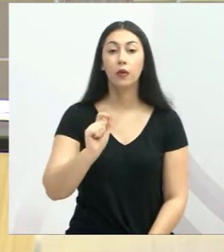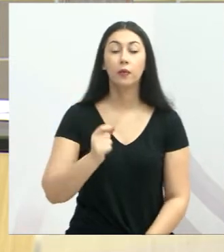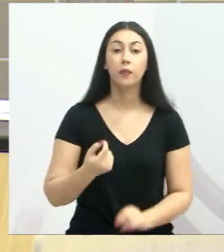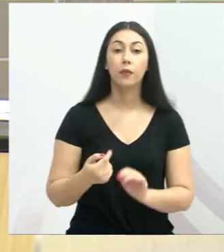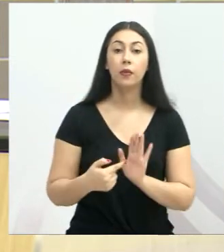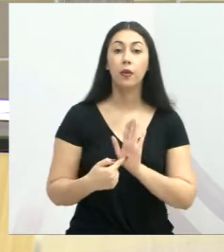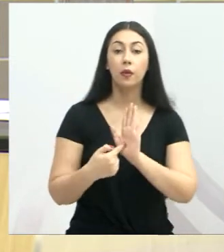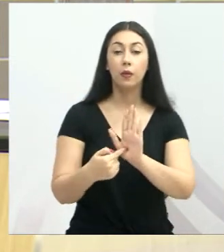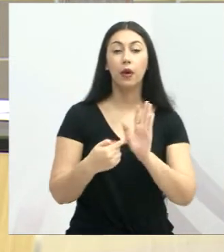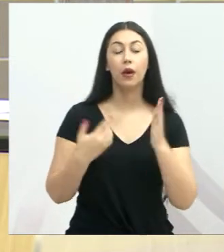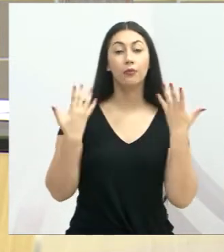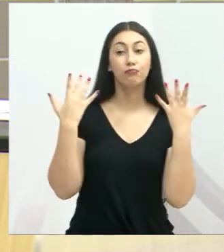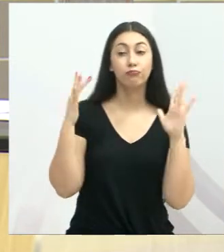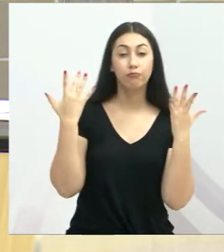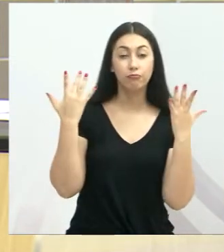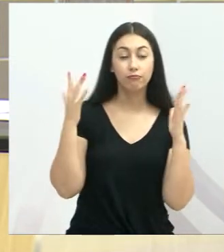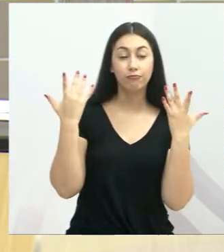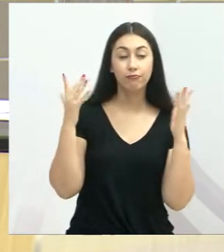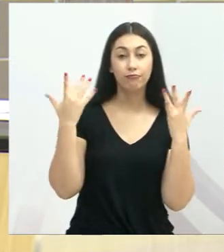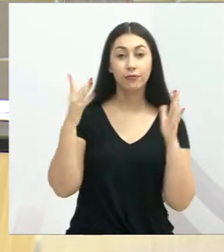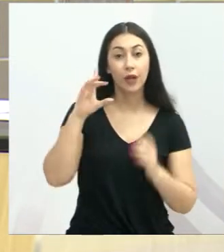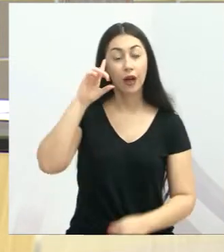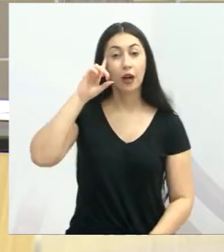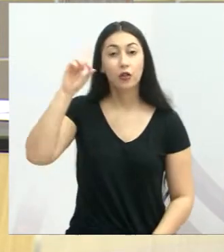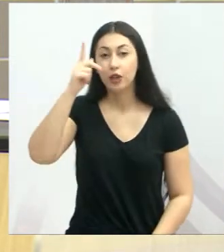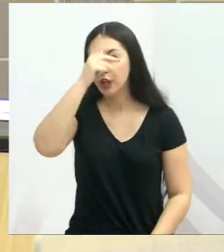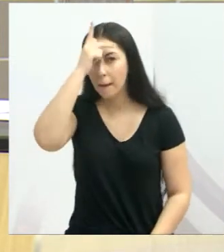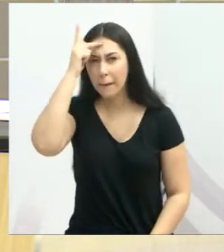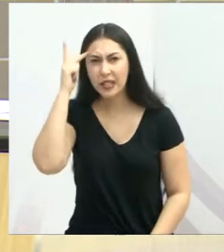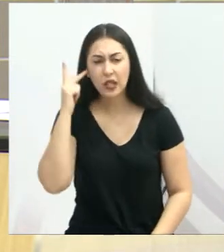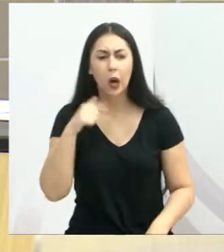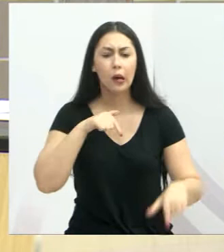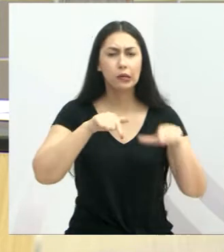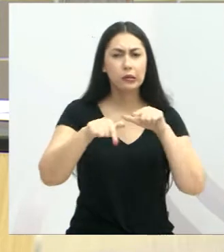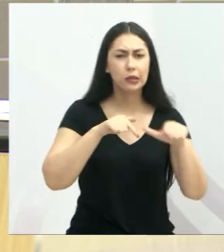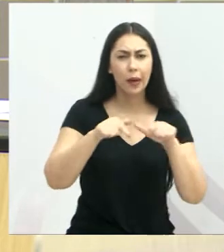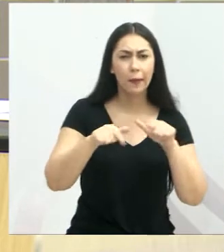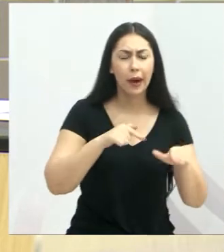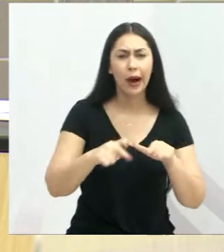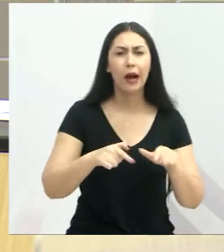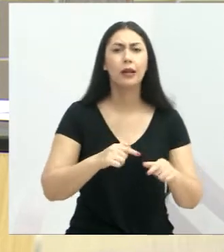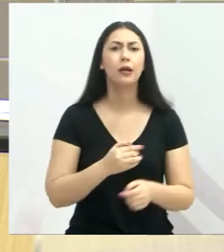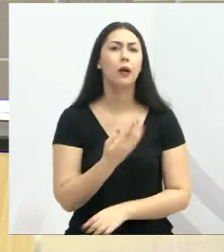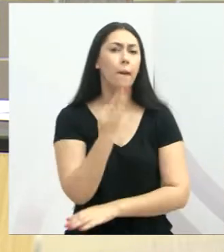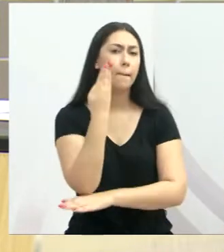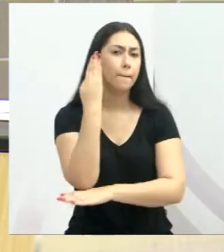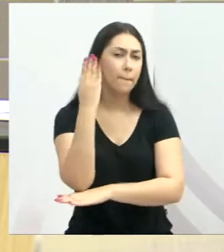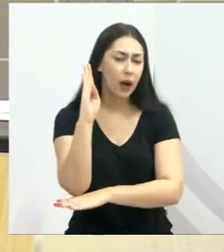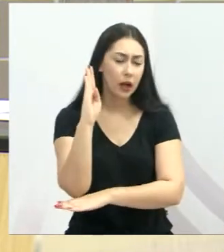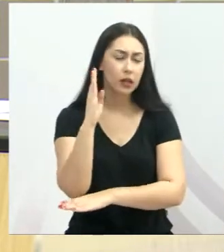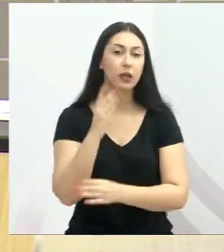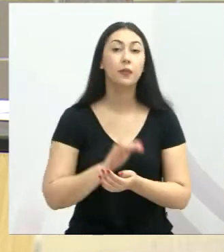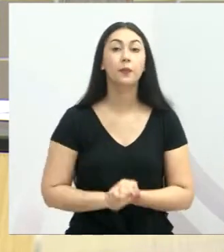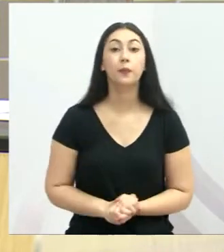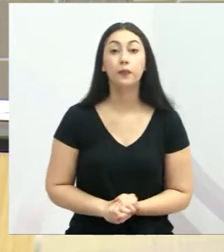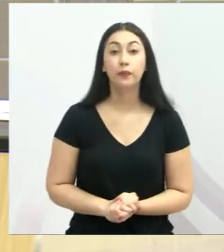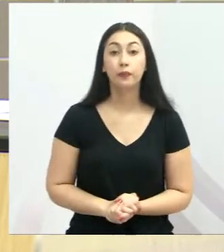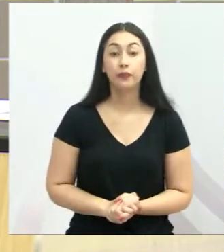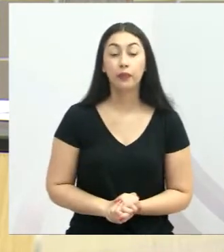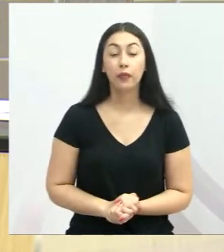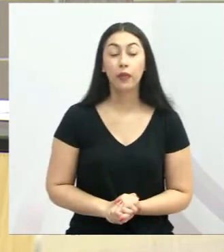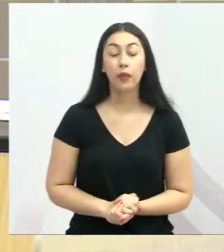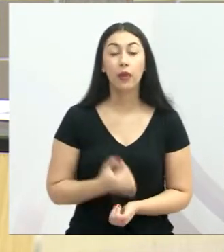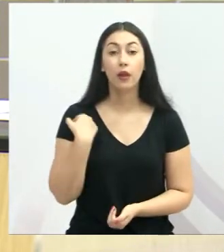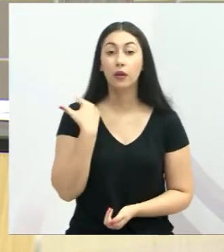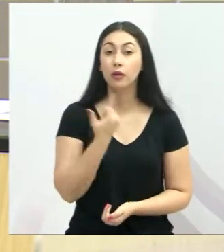moção comemorativa ao Dia do Marceneiro, celebrado em 19 de março. Nessa oportunidade, então, consignamos os